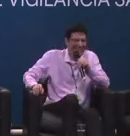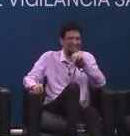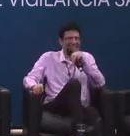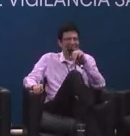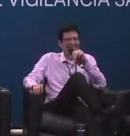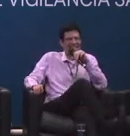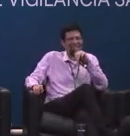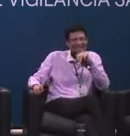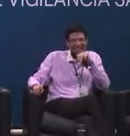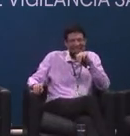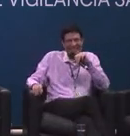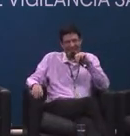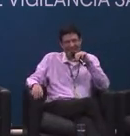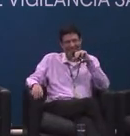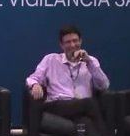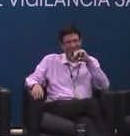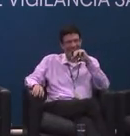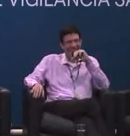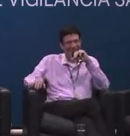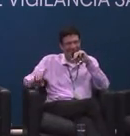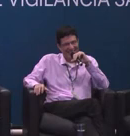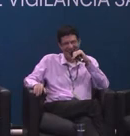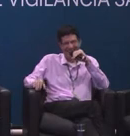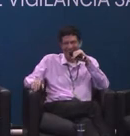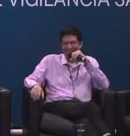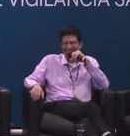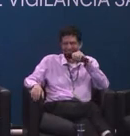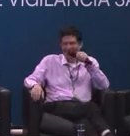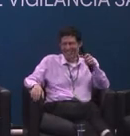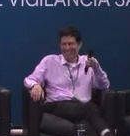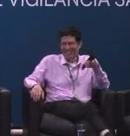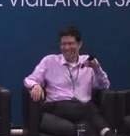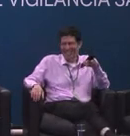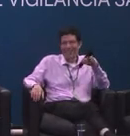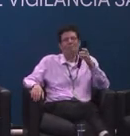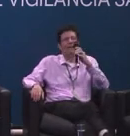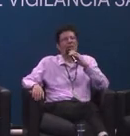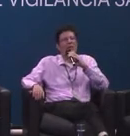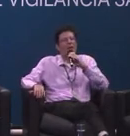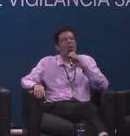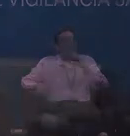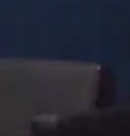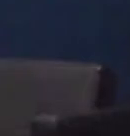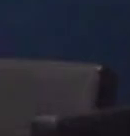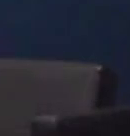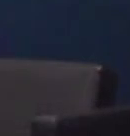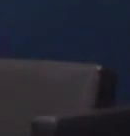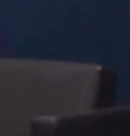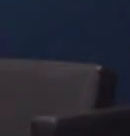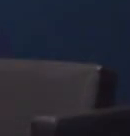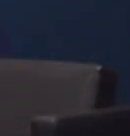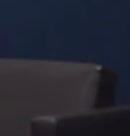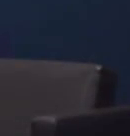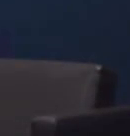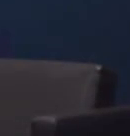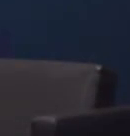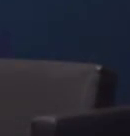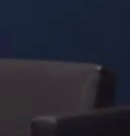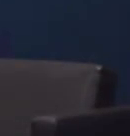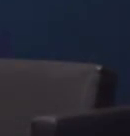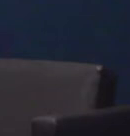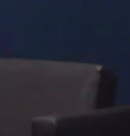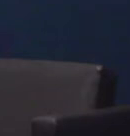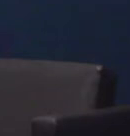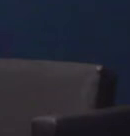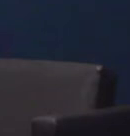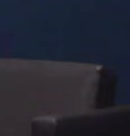comunicação estão muito eficientes. A gente que não está tão acostumado com tanta informação. É, mas estão lá. Eu sei. E dúvidas, por favor, encaminhem mesmo para a